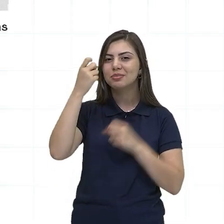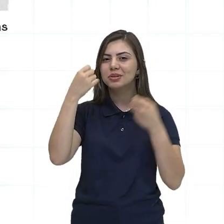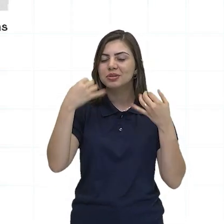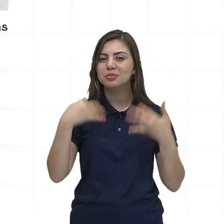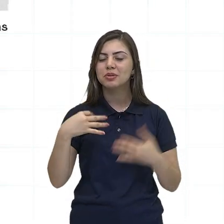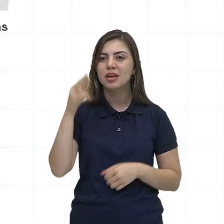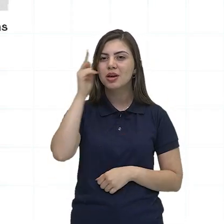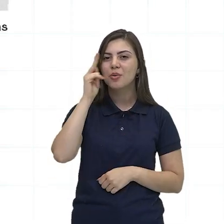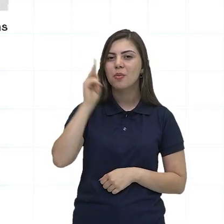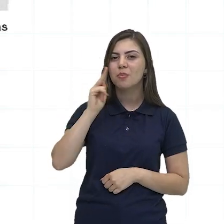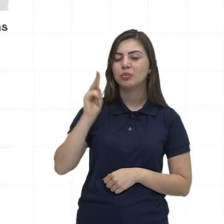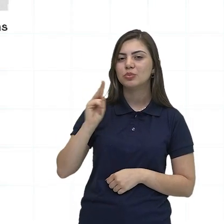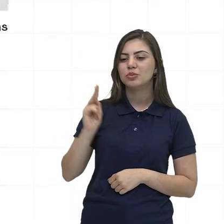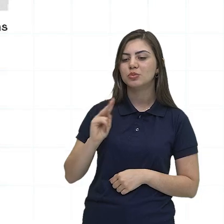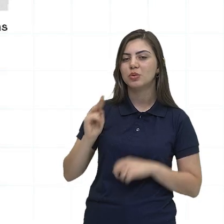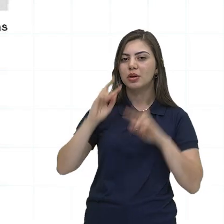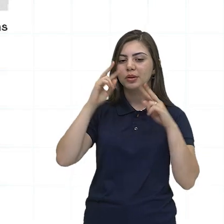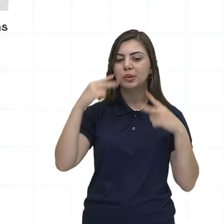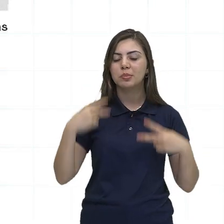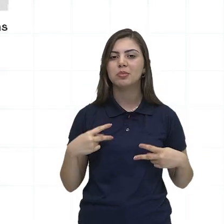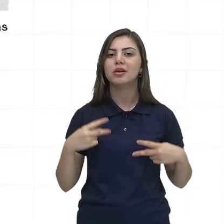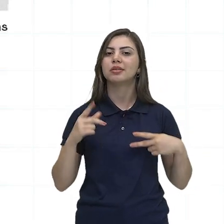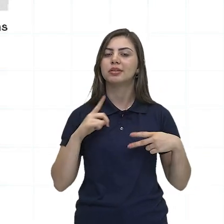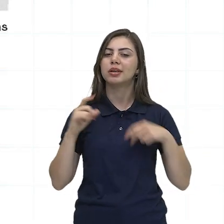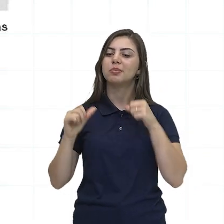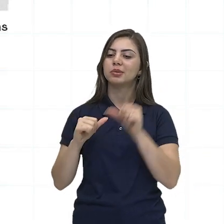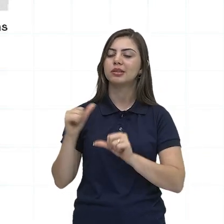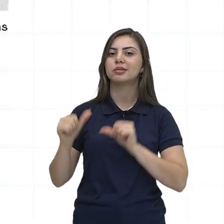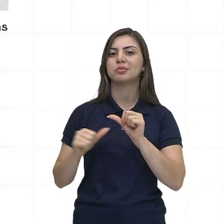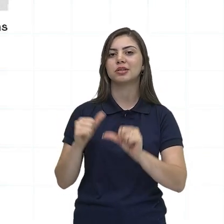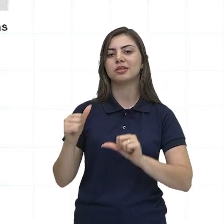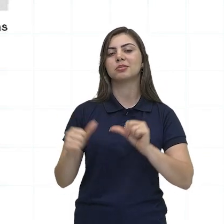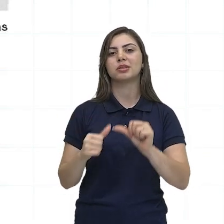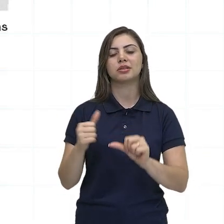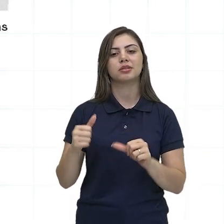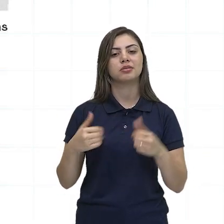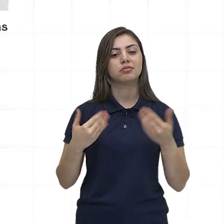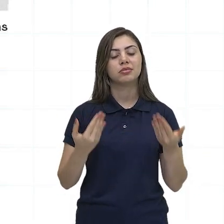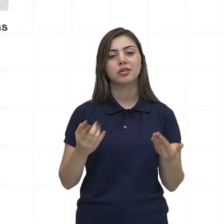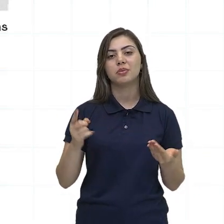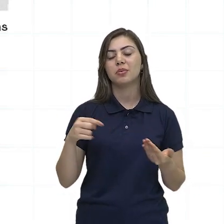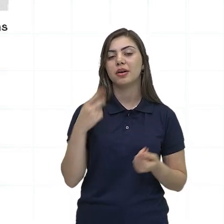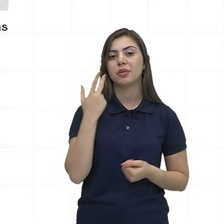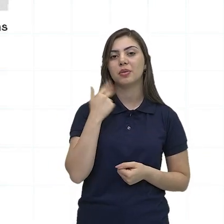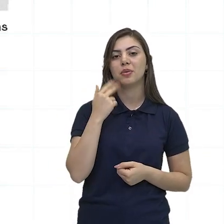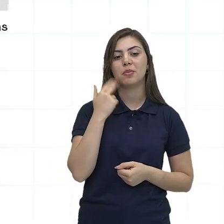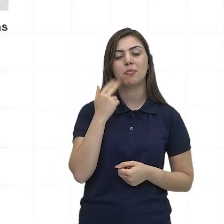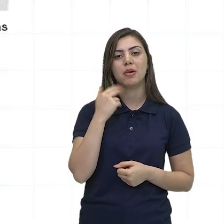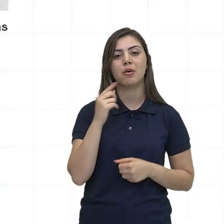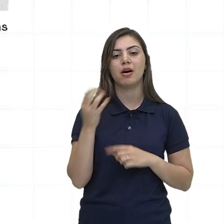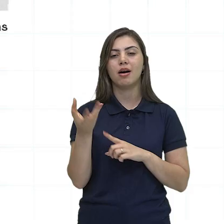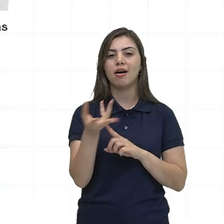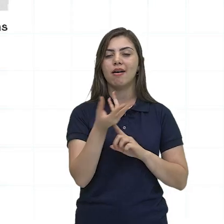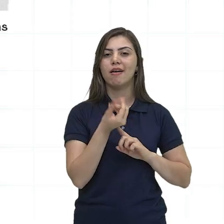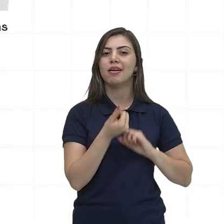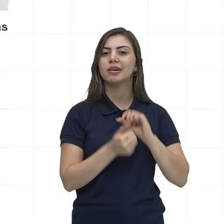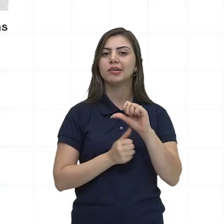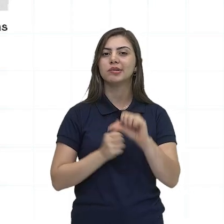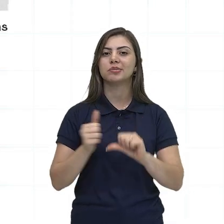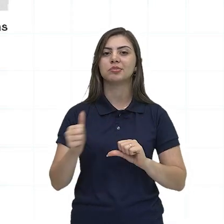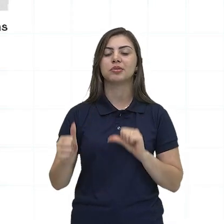da humanidade, porque o homem ele vai tendo necessidades diferentes. Então, naturalmente, o seu fazer artístico ele vai sendo